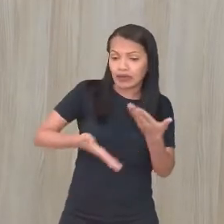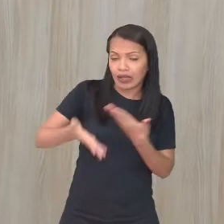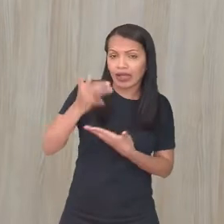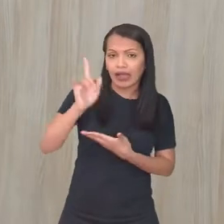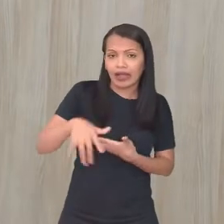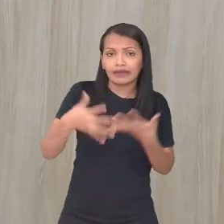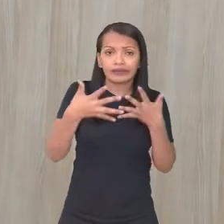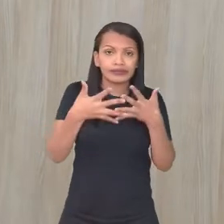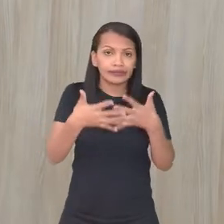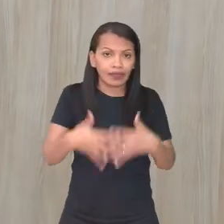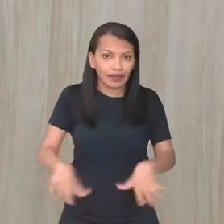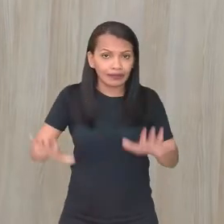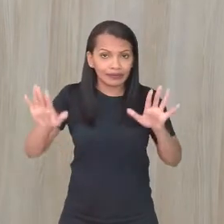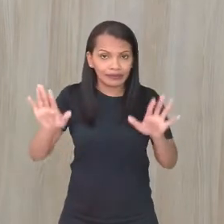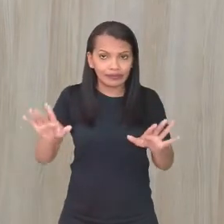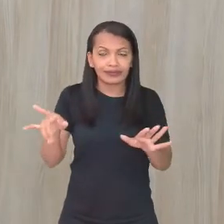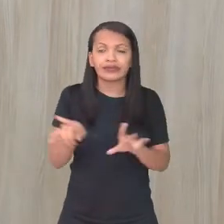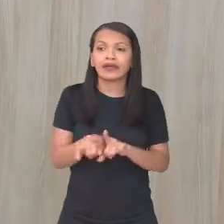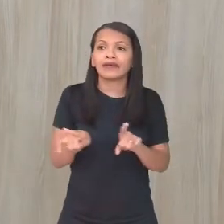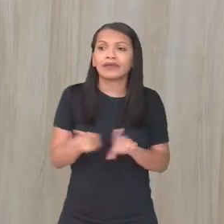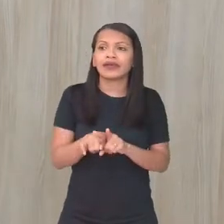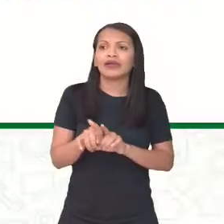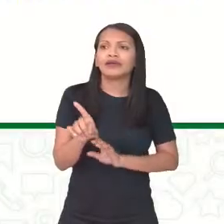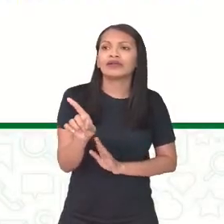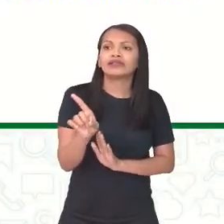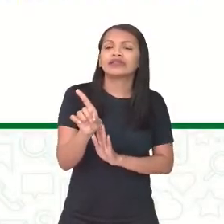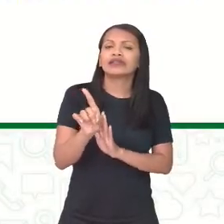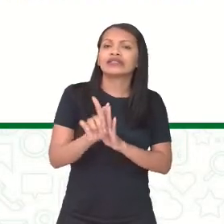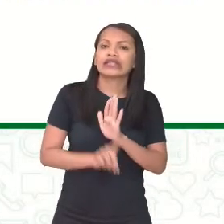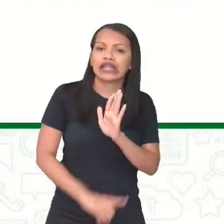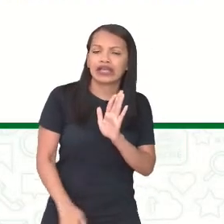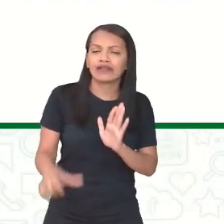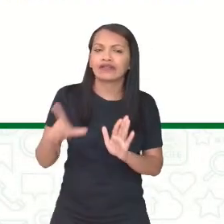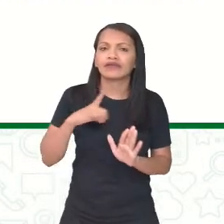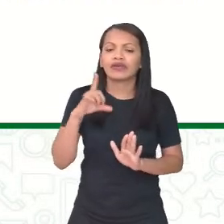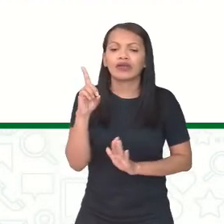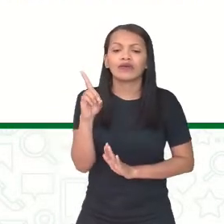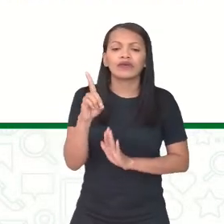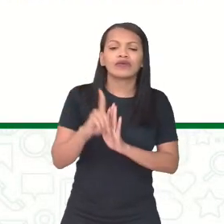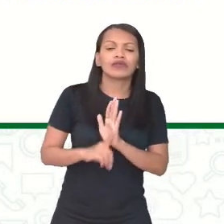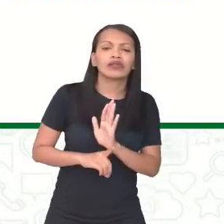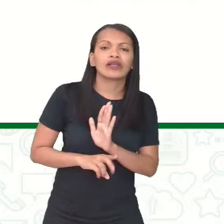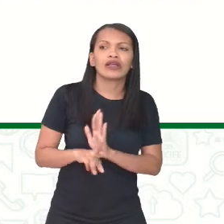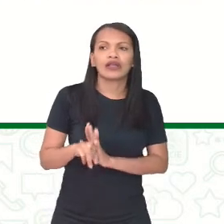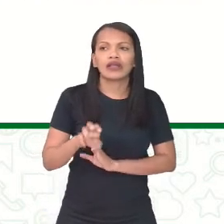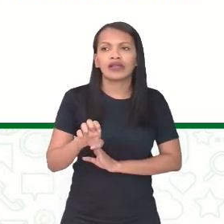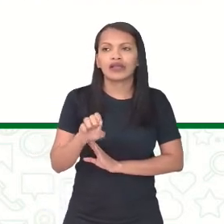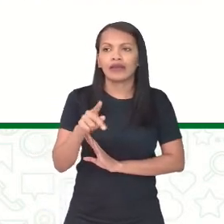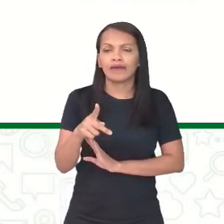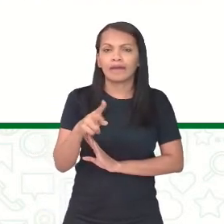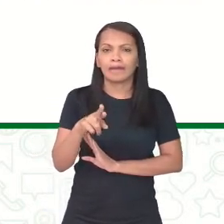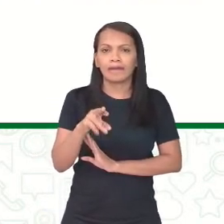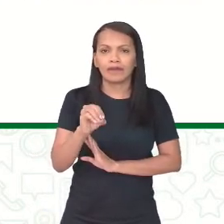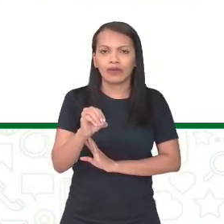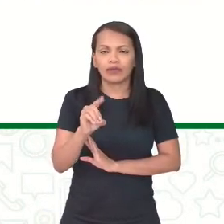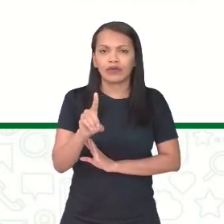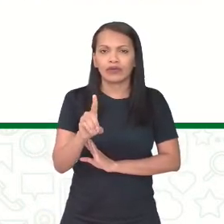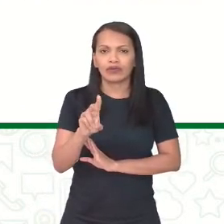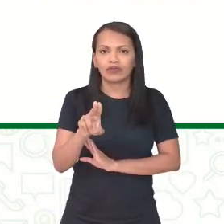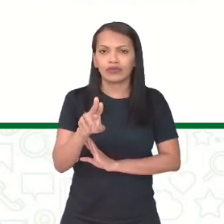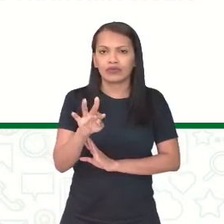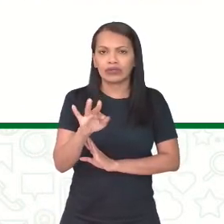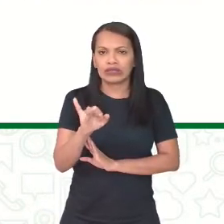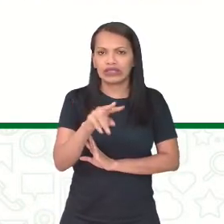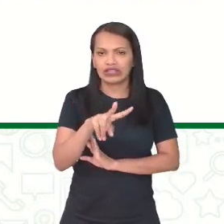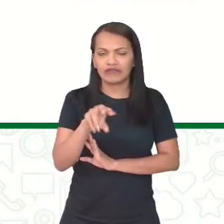natural. Direitos reprodutivos. Falar em direitos reprodutivos é falar que o Brasil tem muito que avançar ainda quanto